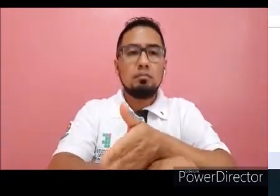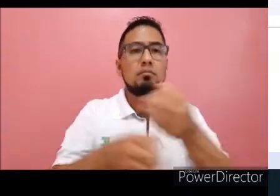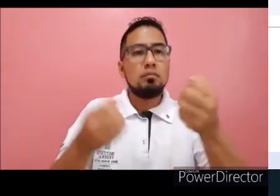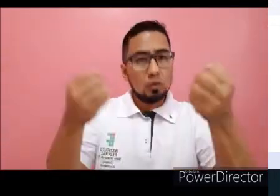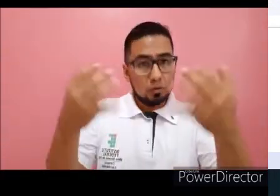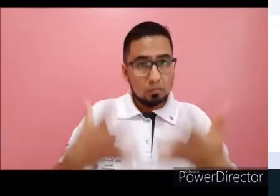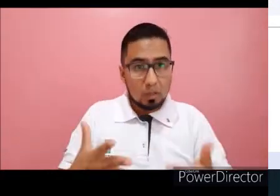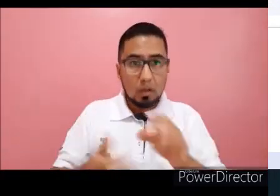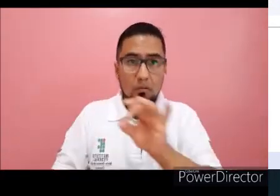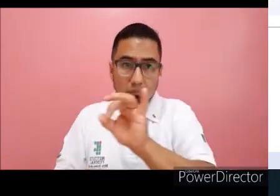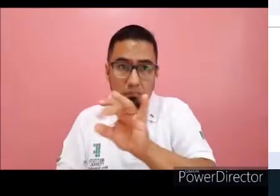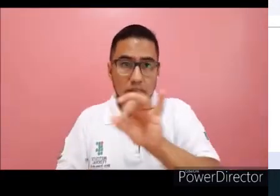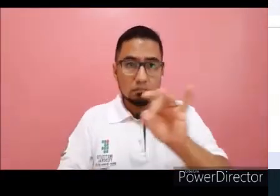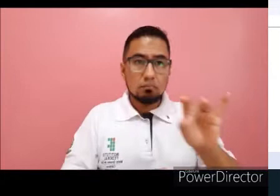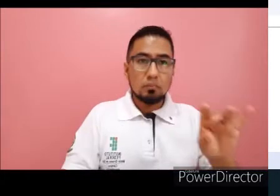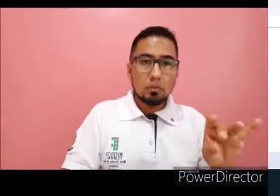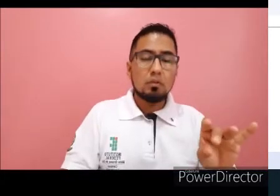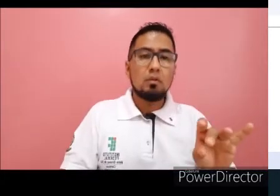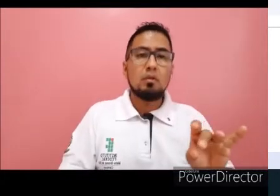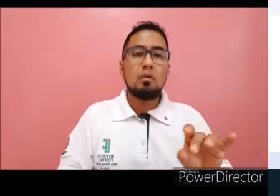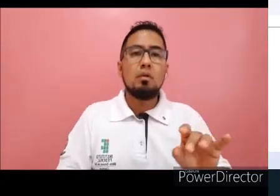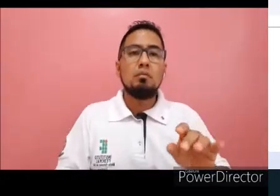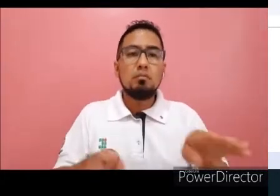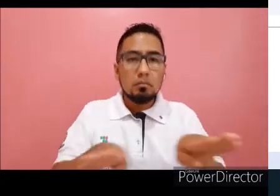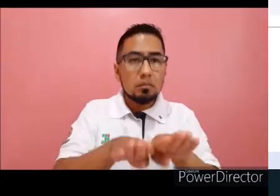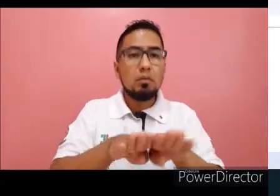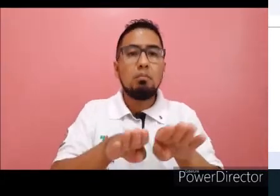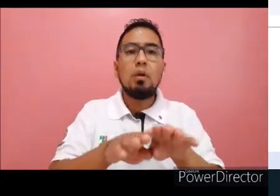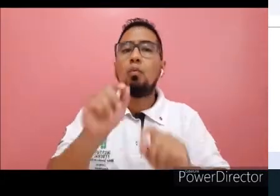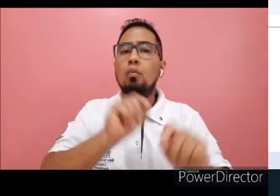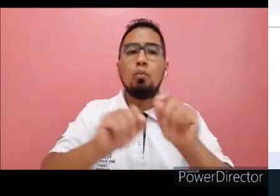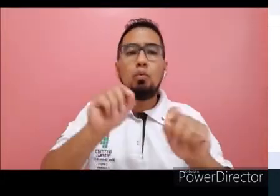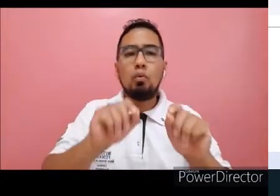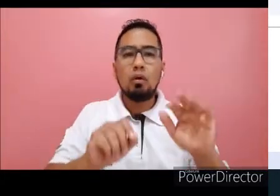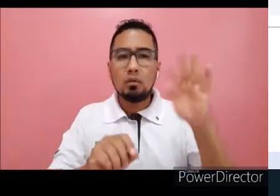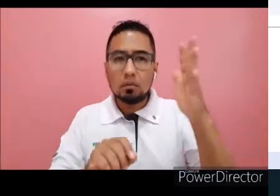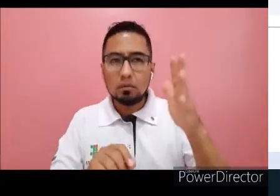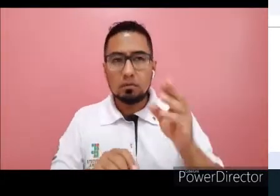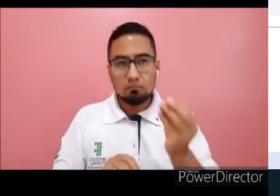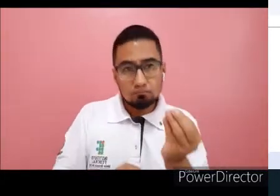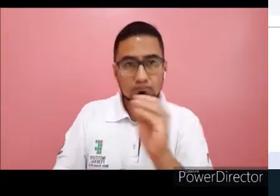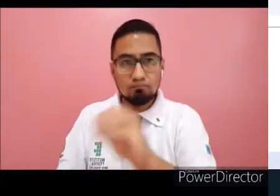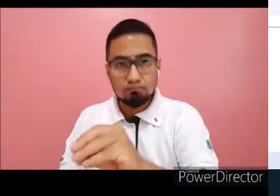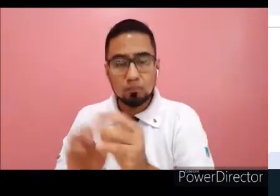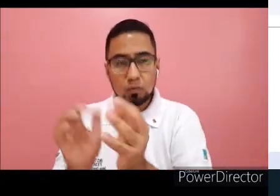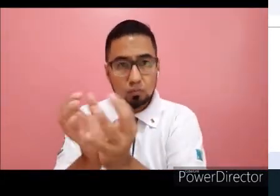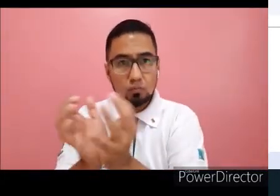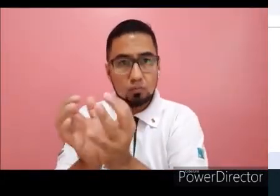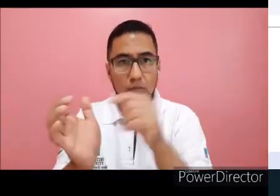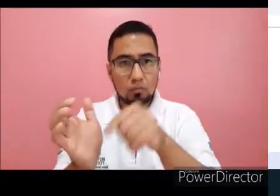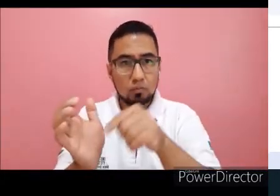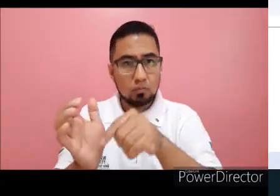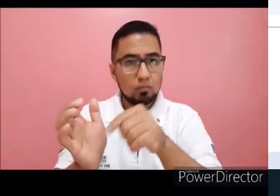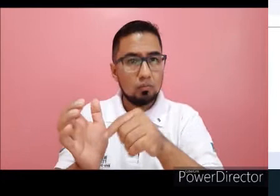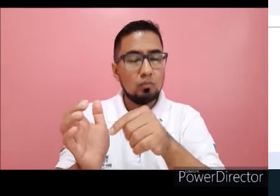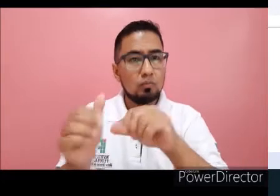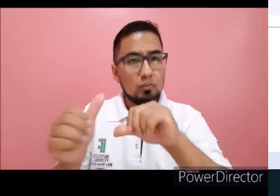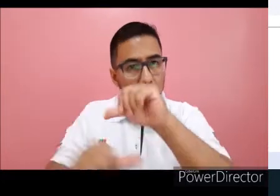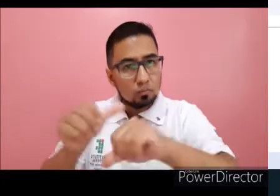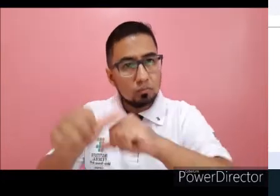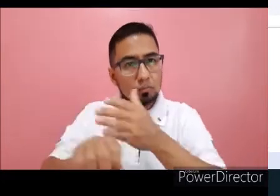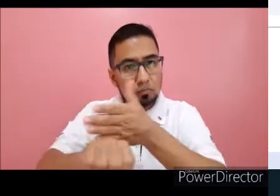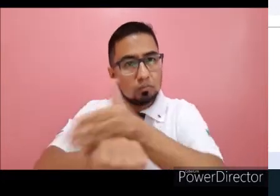um deles e explicar o que acontece quando a gente coloca um determinado modificador de acesso para uma classe,